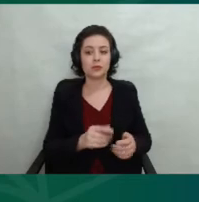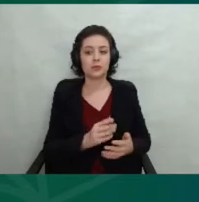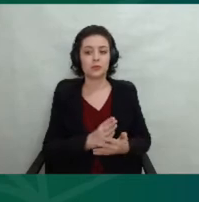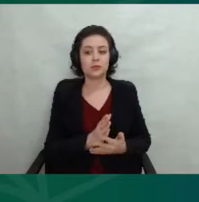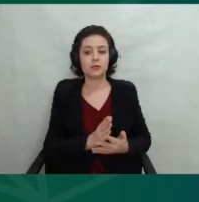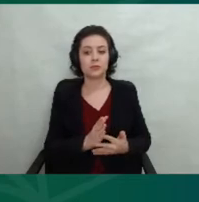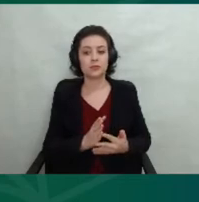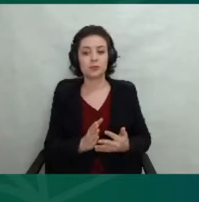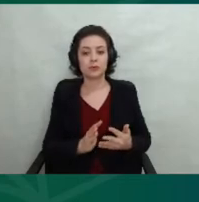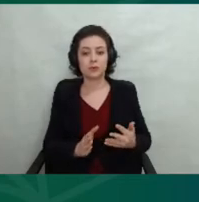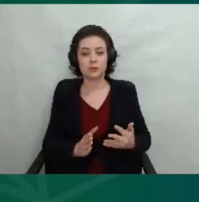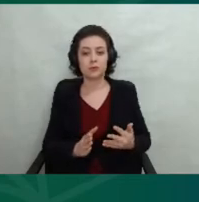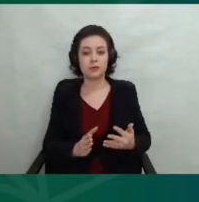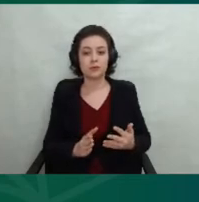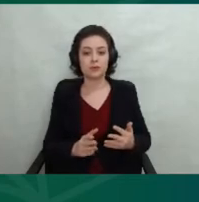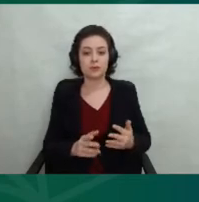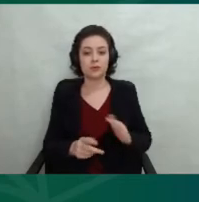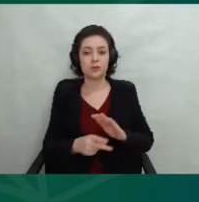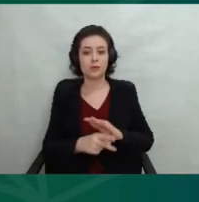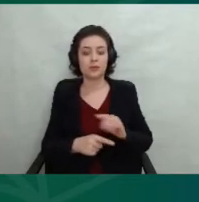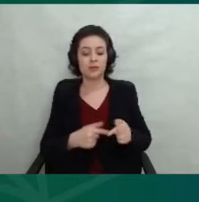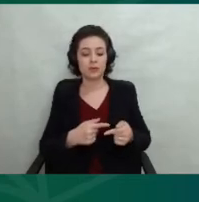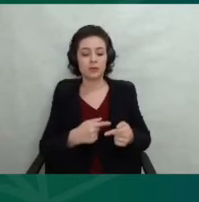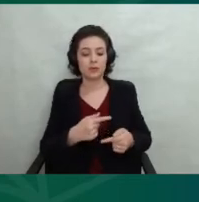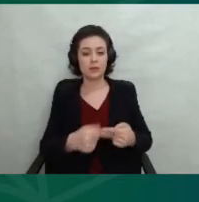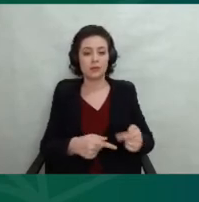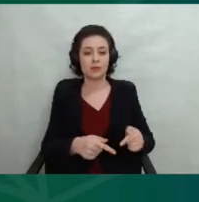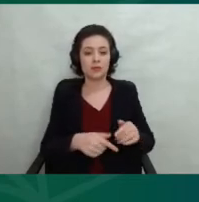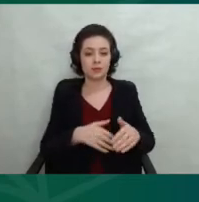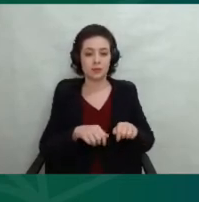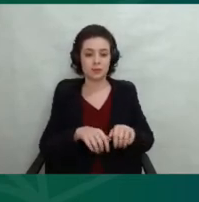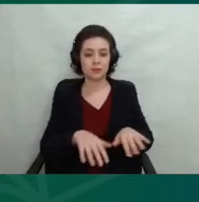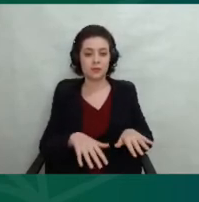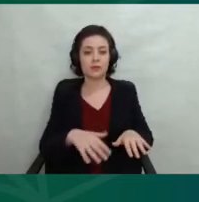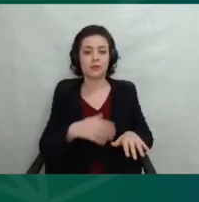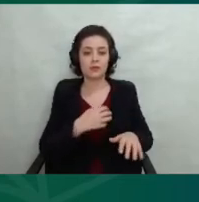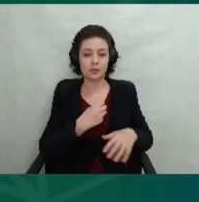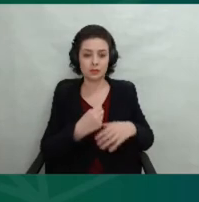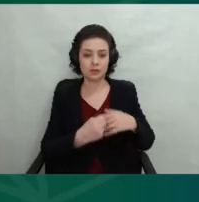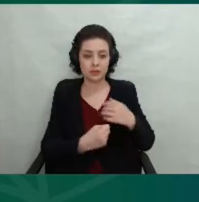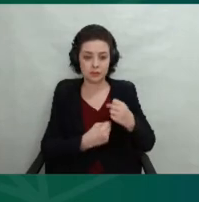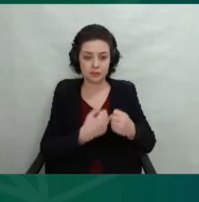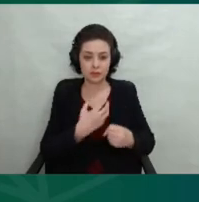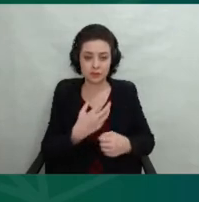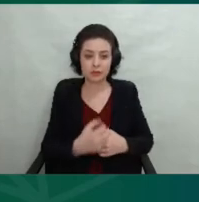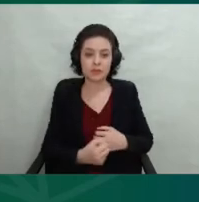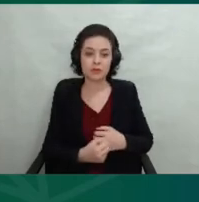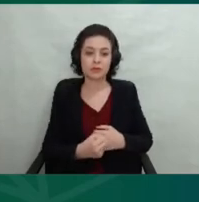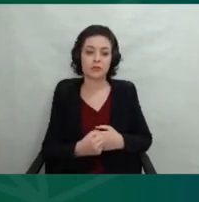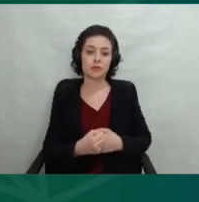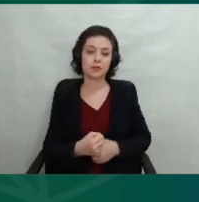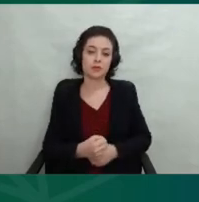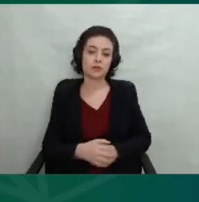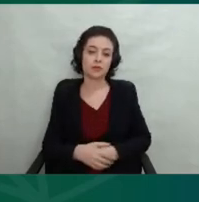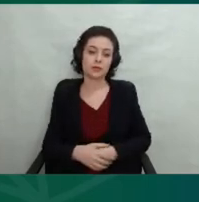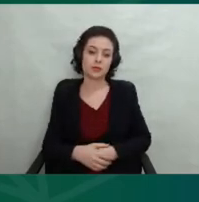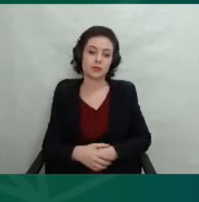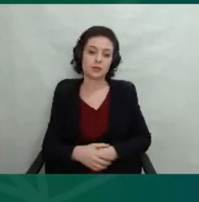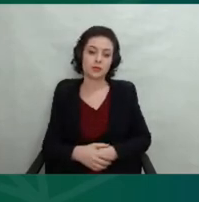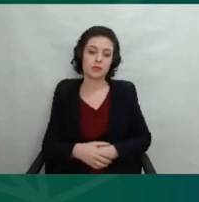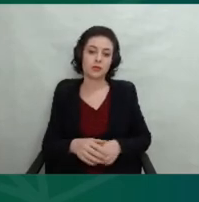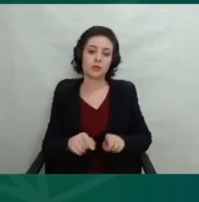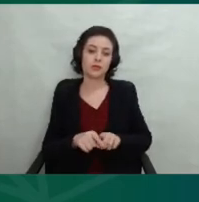a prole. E outro estudo também que vem sendo realizado em colaboração com um grupo da Universidade Estadual